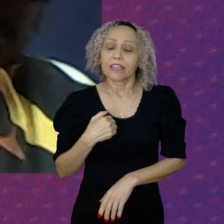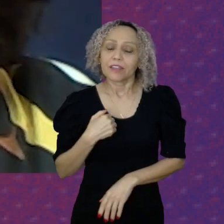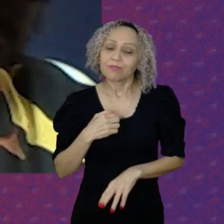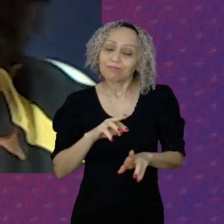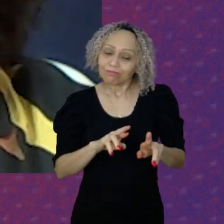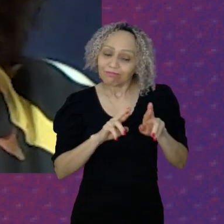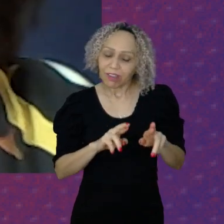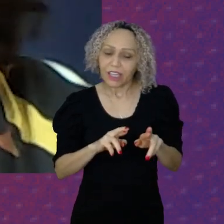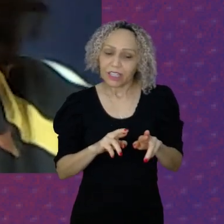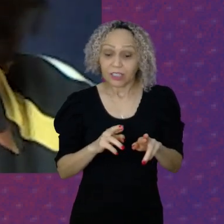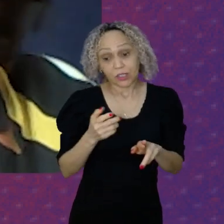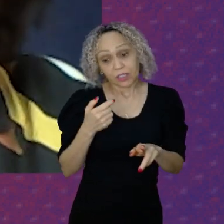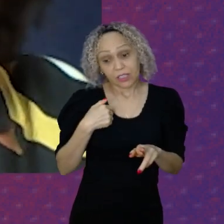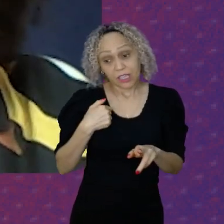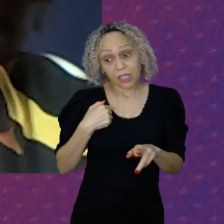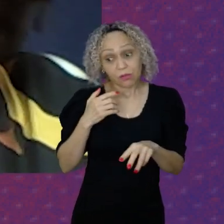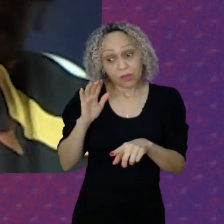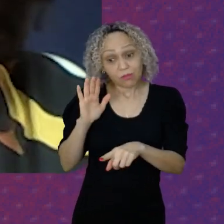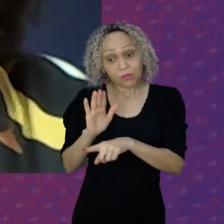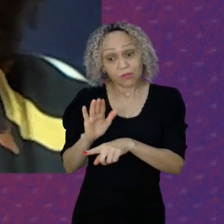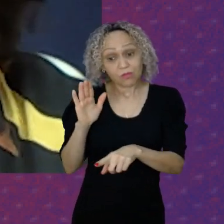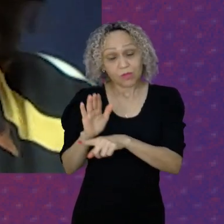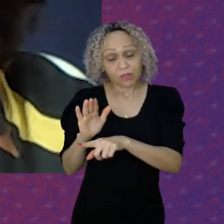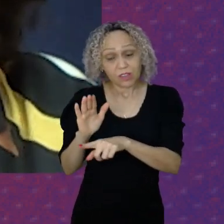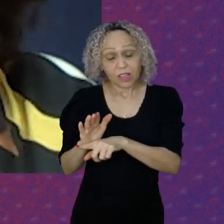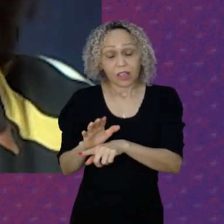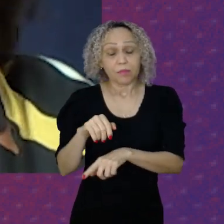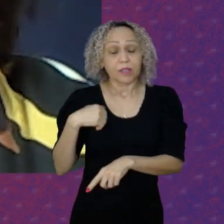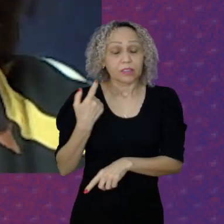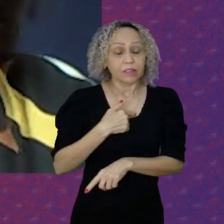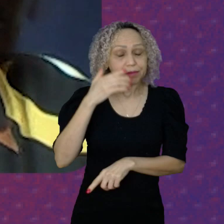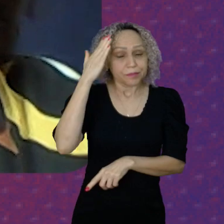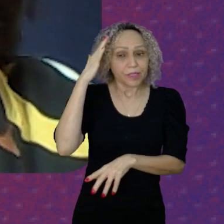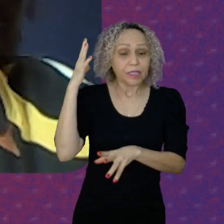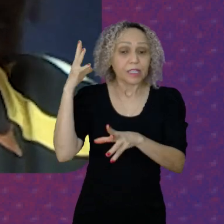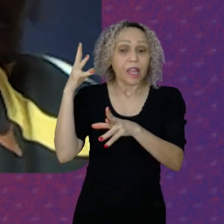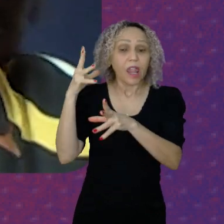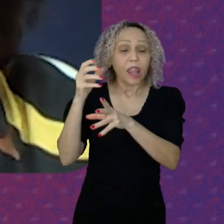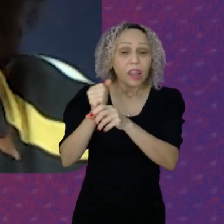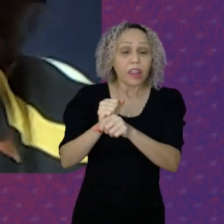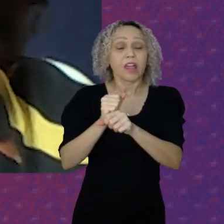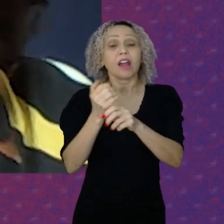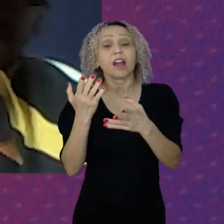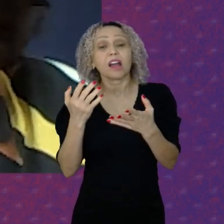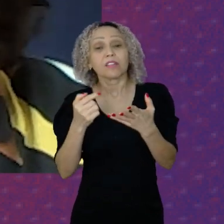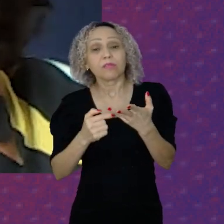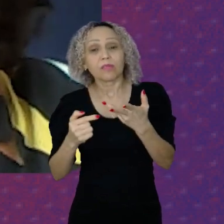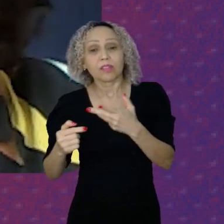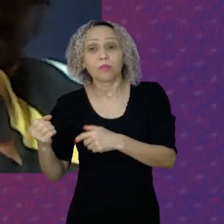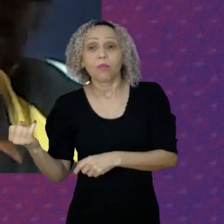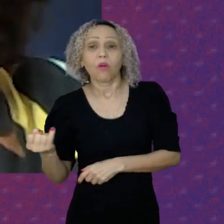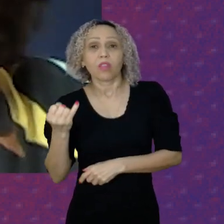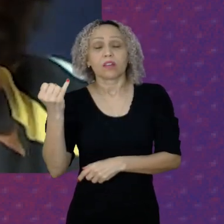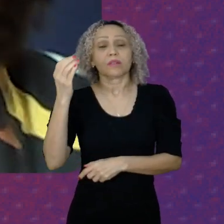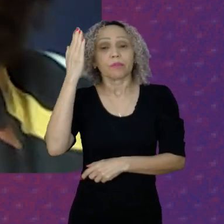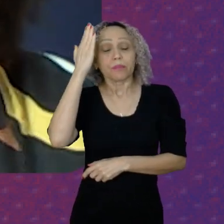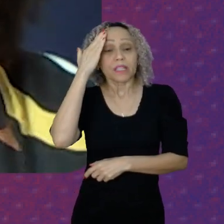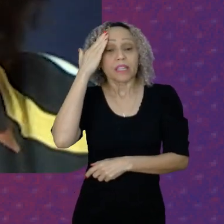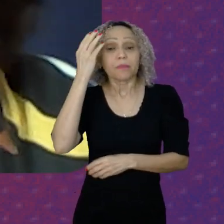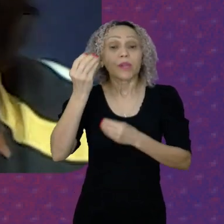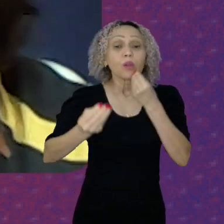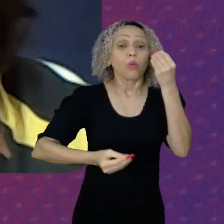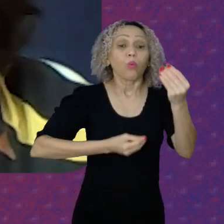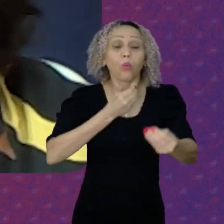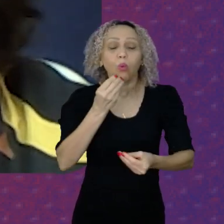contribuído para que nós tenhamos dados importantes para dialogar, para conversar com as pessoas e